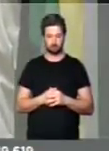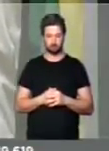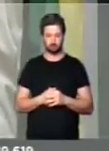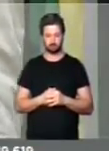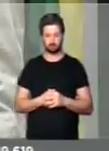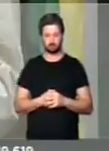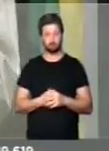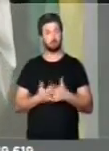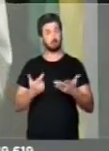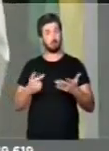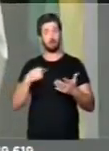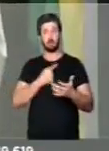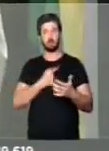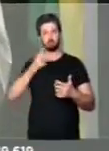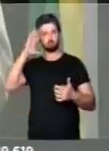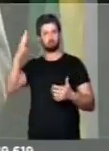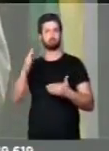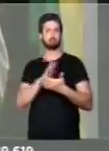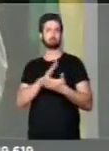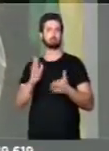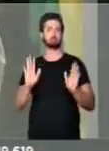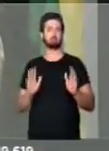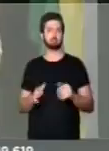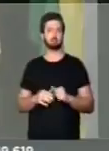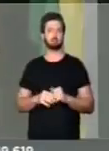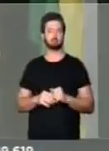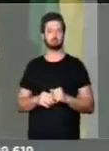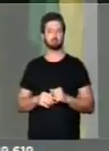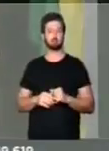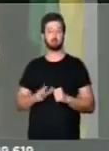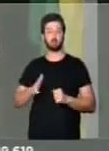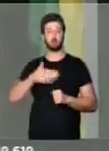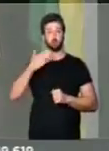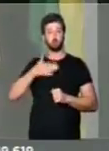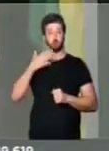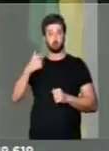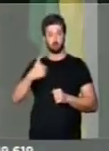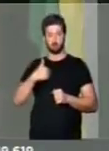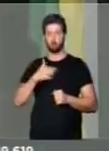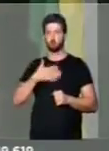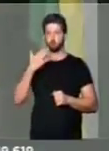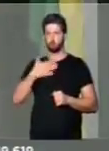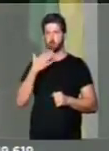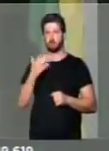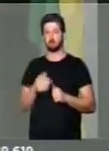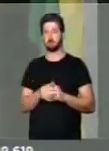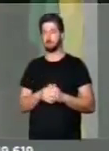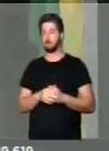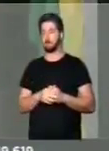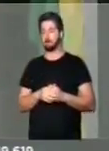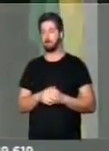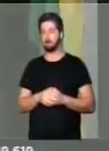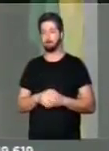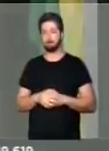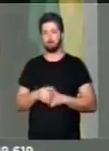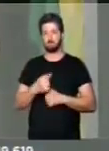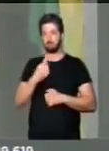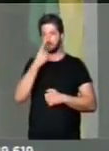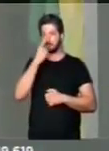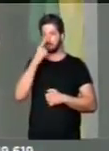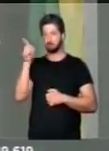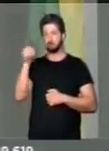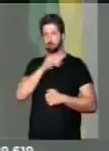e tomamos algumas providências. Para surpresa minha, a sensibilidade